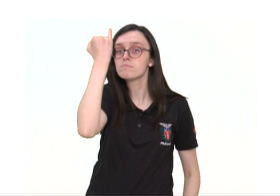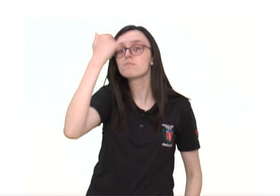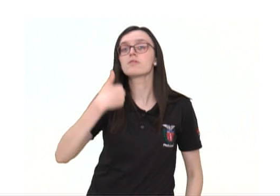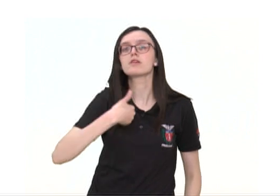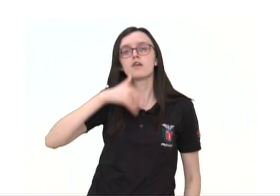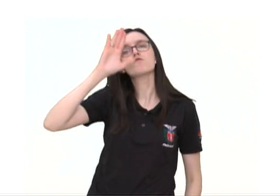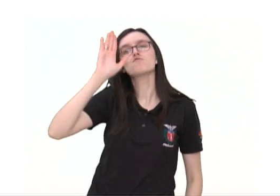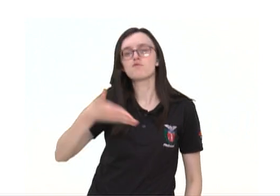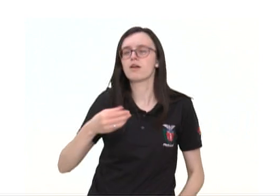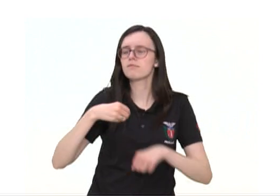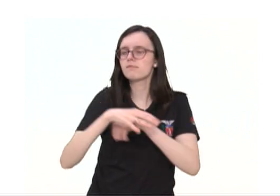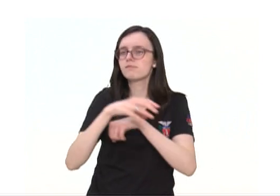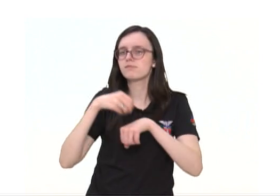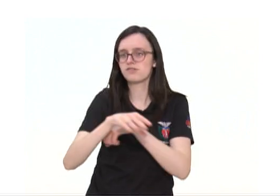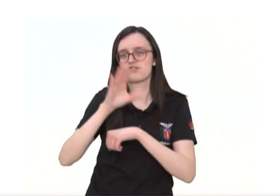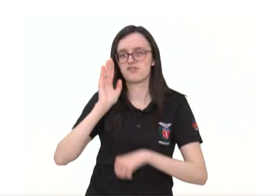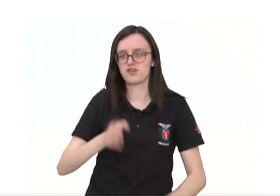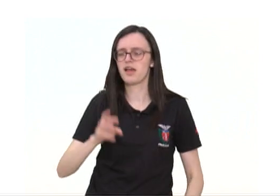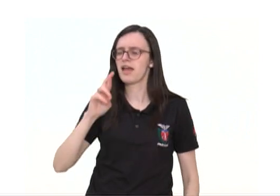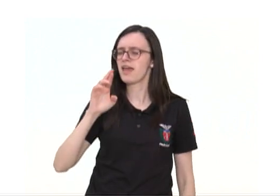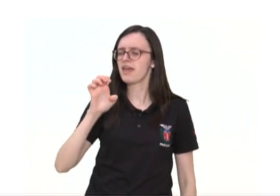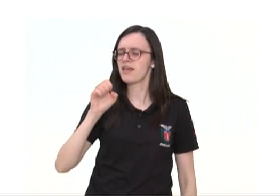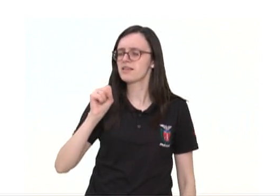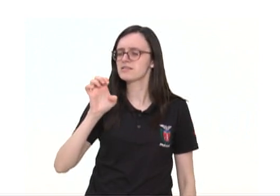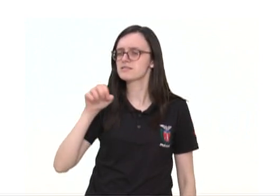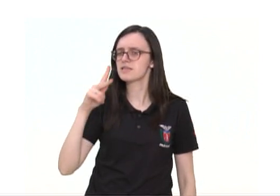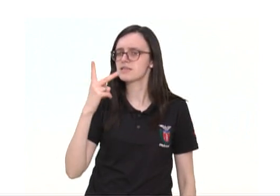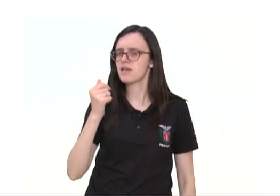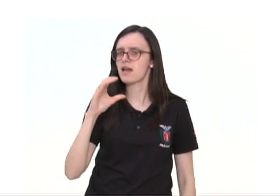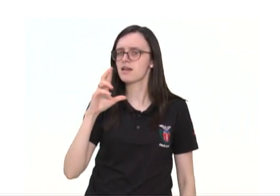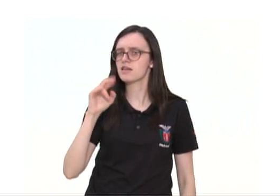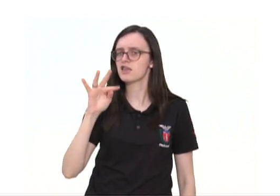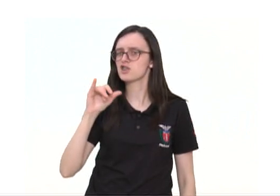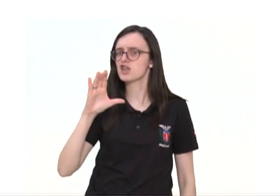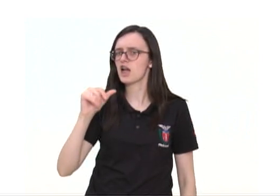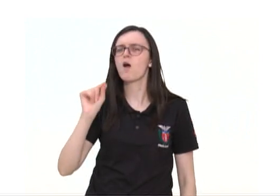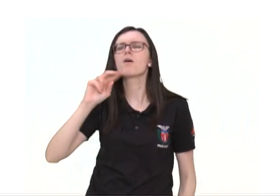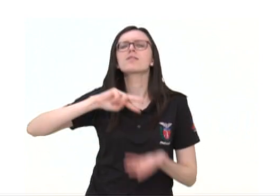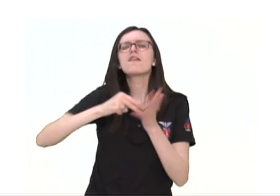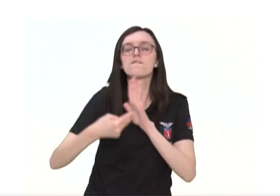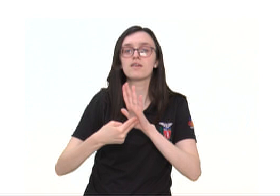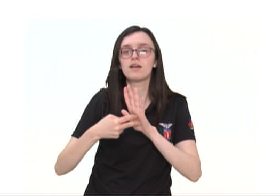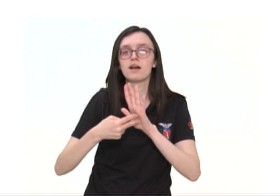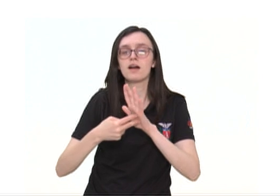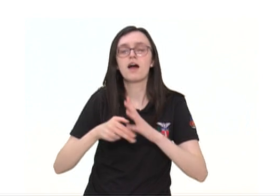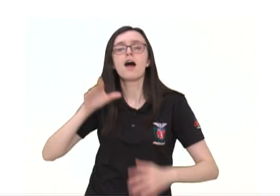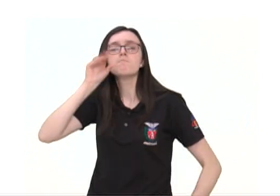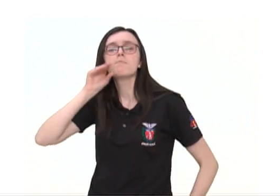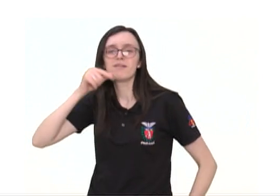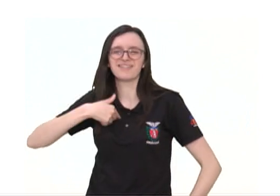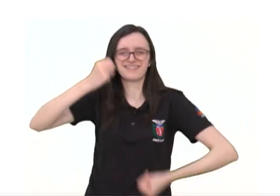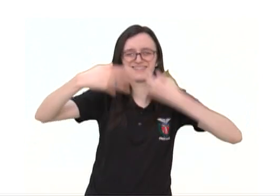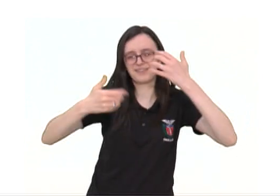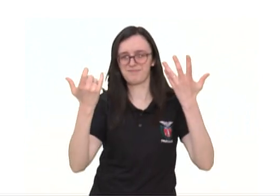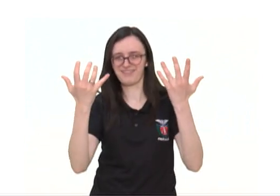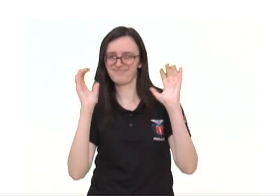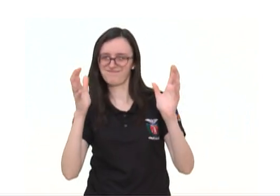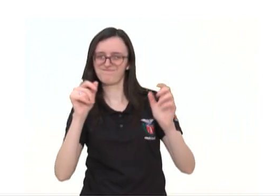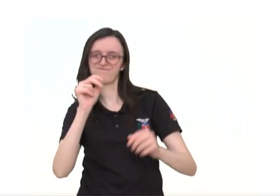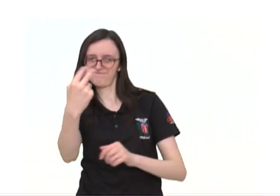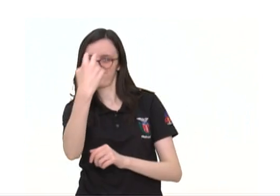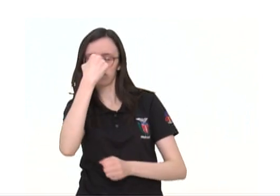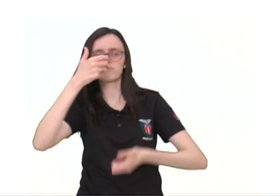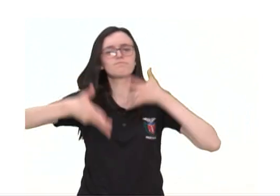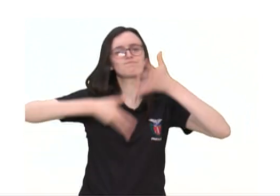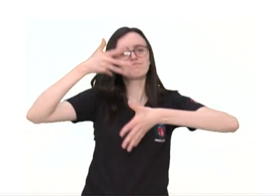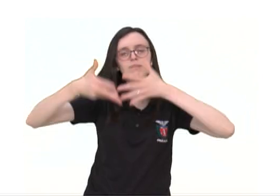já dei spoilers para vocês, né? Praticamente respondi, mas a oralidade é diferente da escrita, ok?